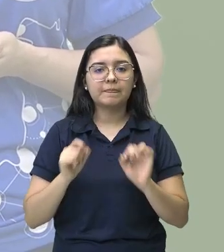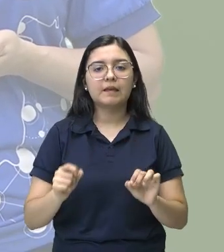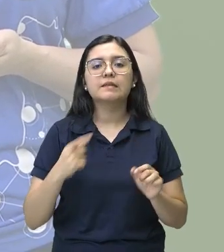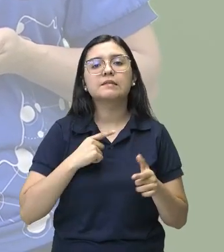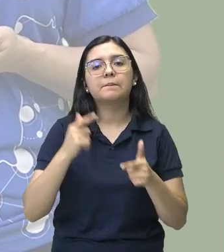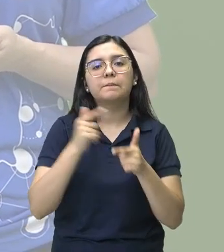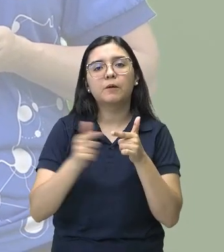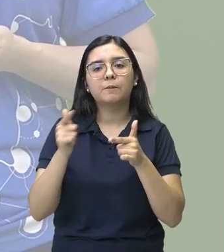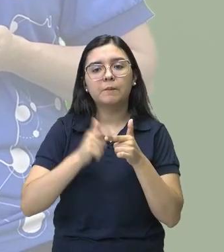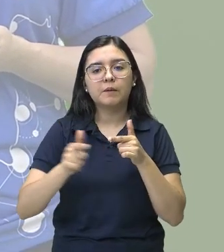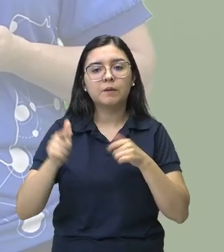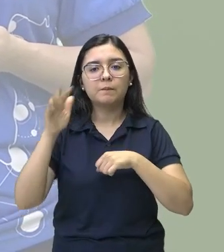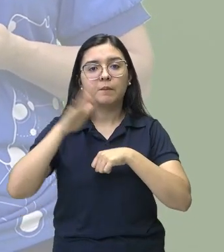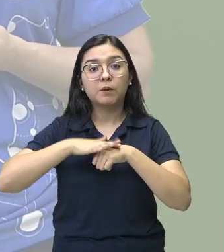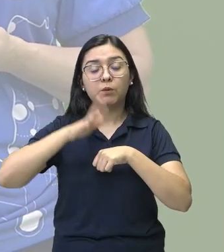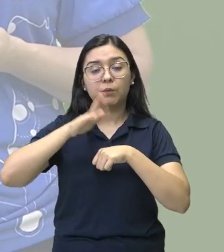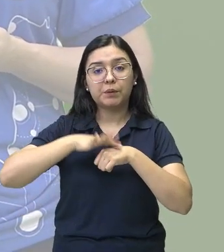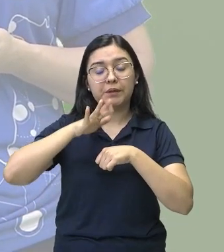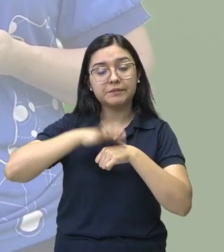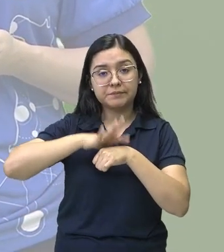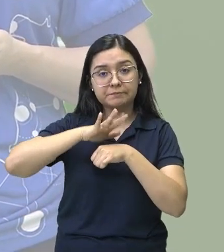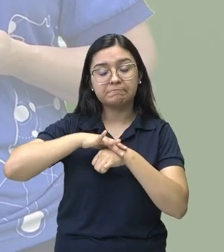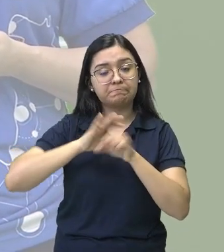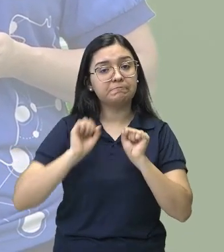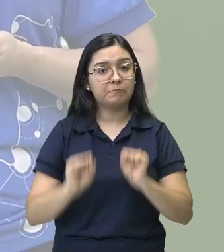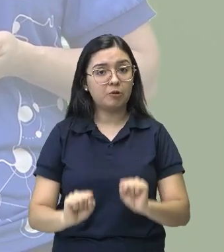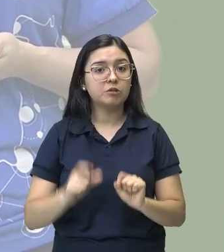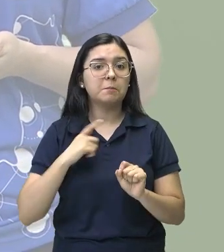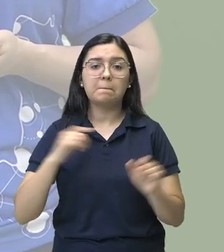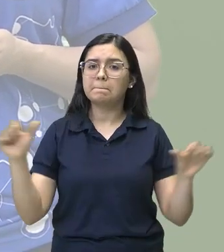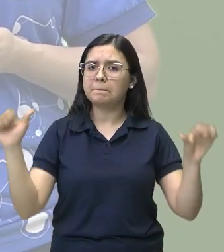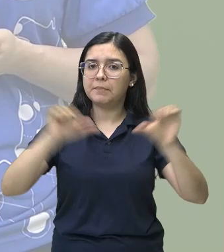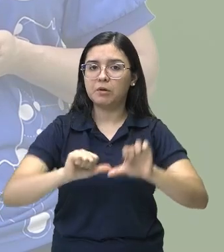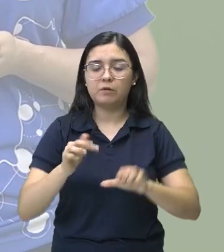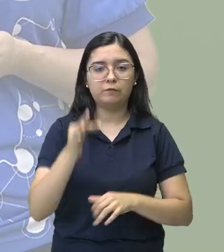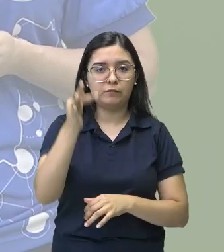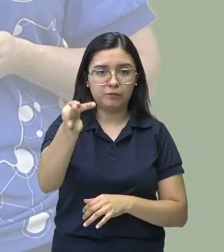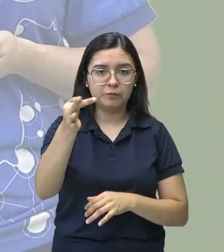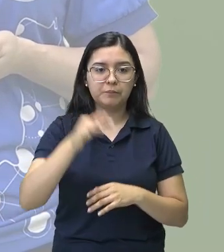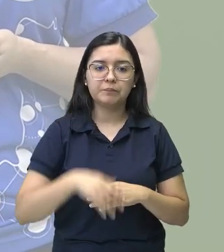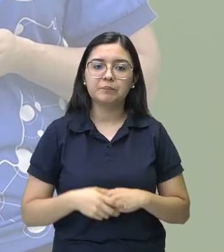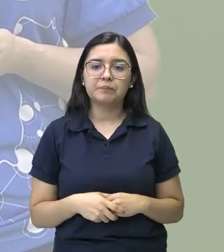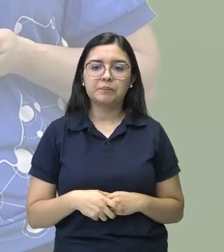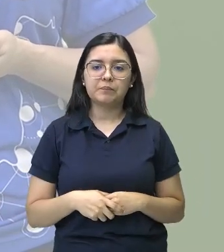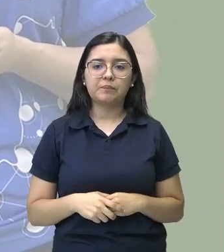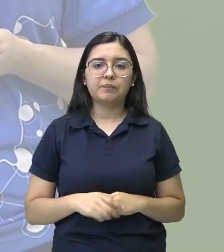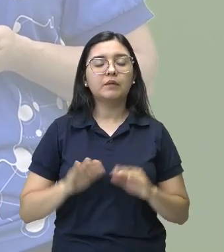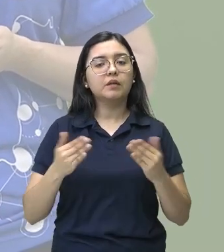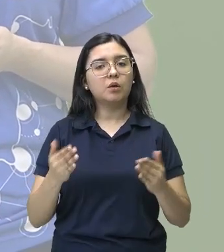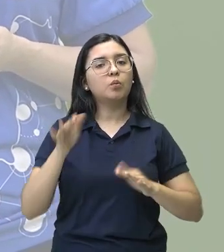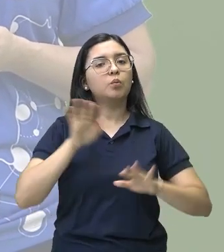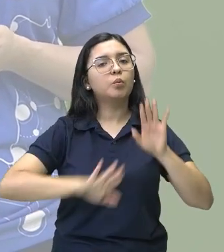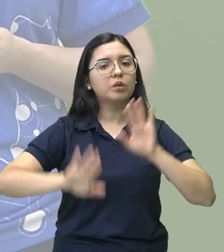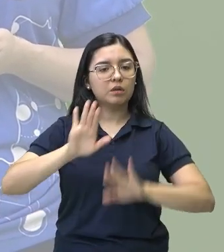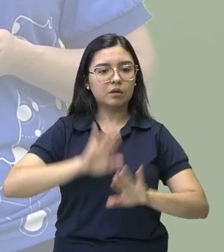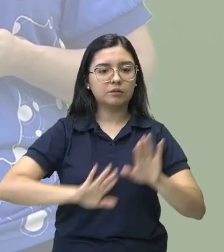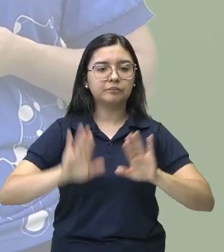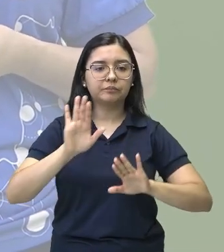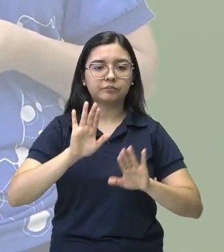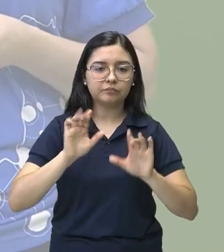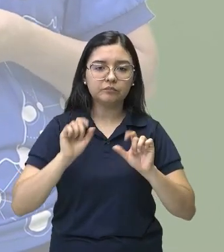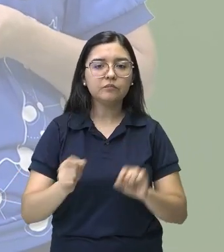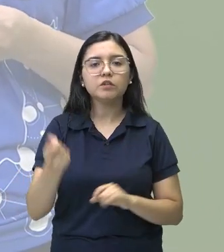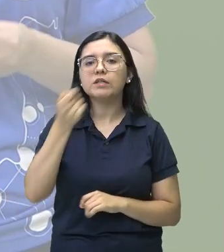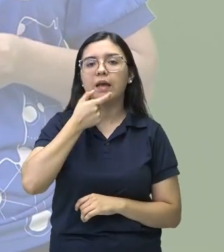mascarando uma situação que pode se agravar mais adiante. Então, tome cuidado aí com essa questão de